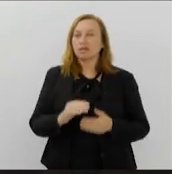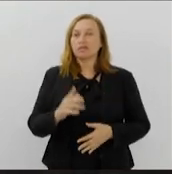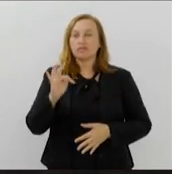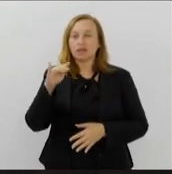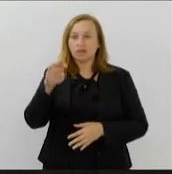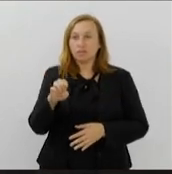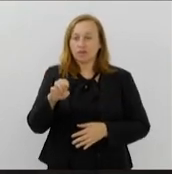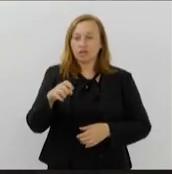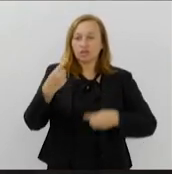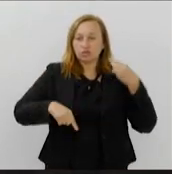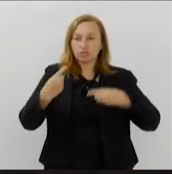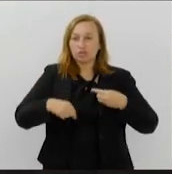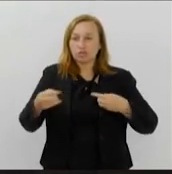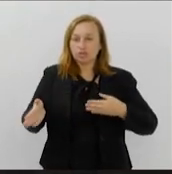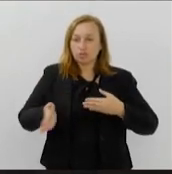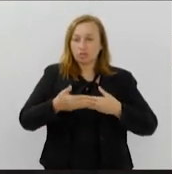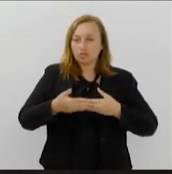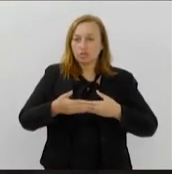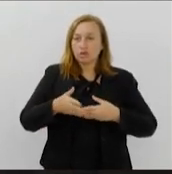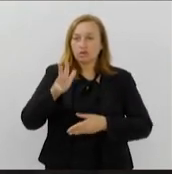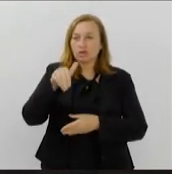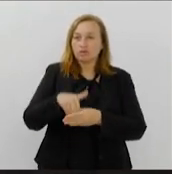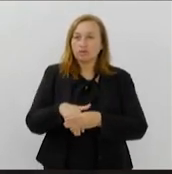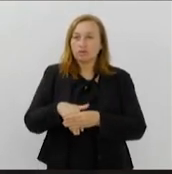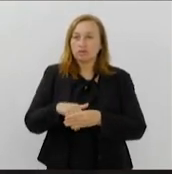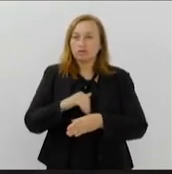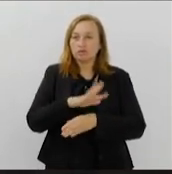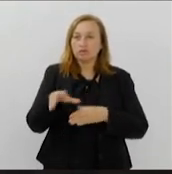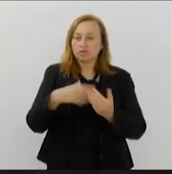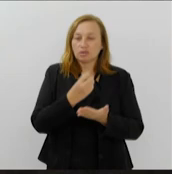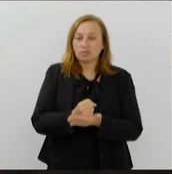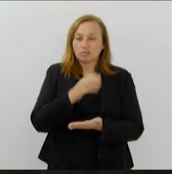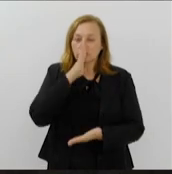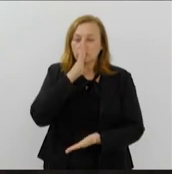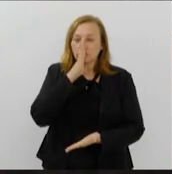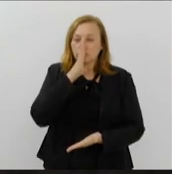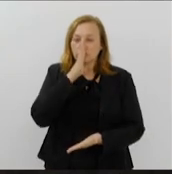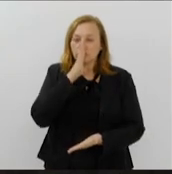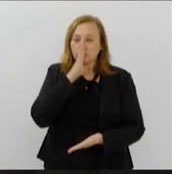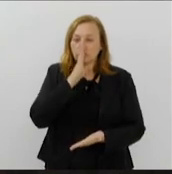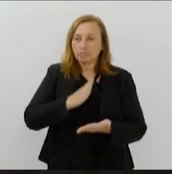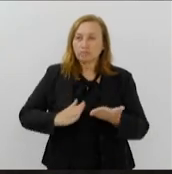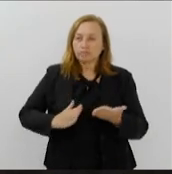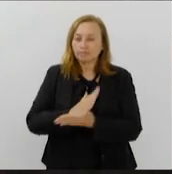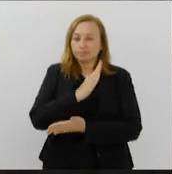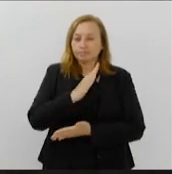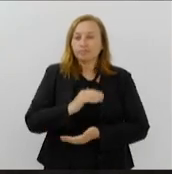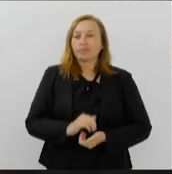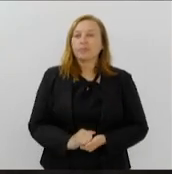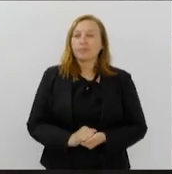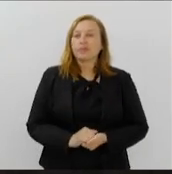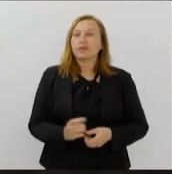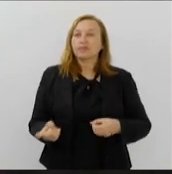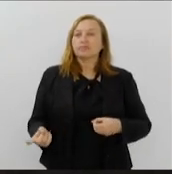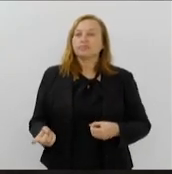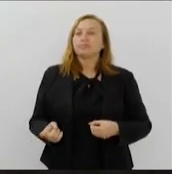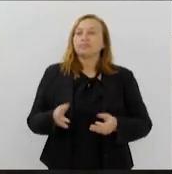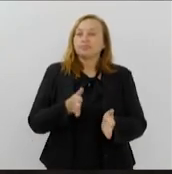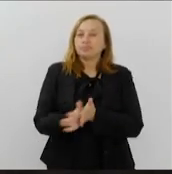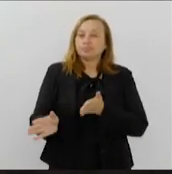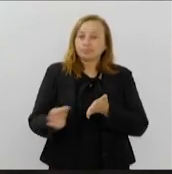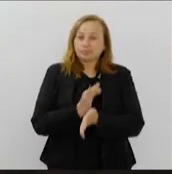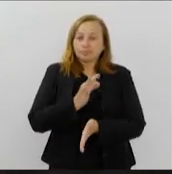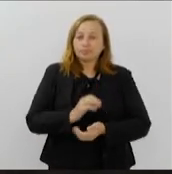Em discussão, não havendo quem queira discutir, encerrada a discussão. Em votação, os senhores que aprovam permaneçam como estão. Aprovado, vai a